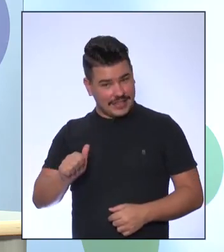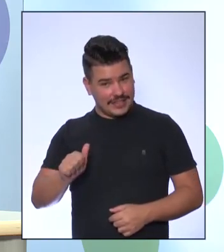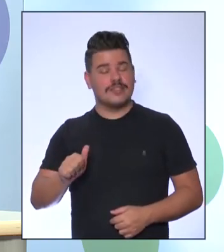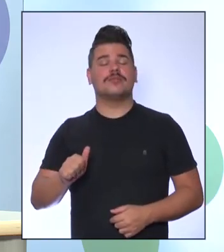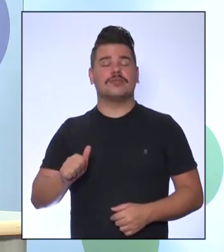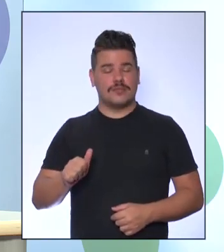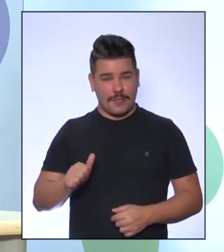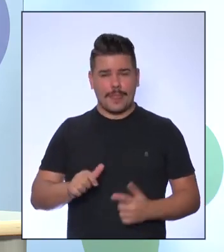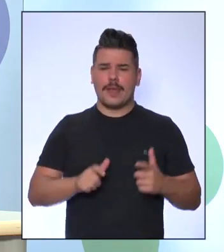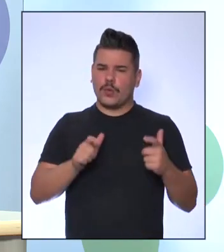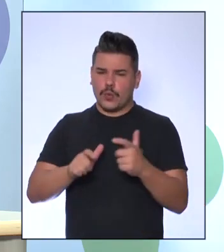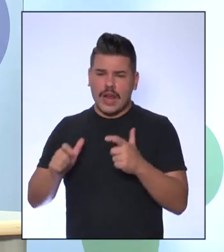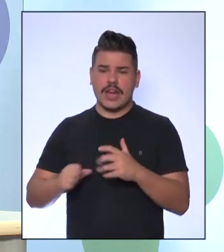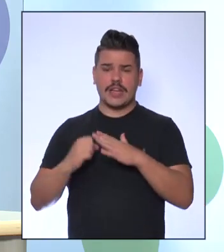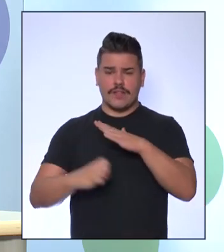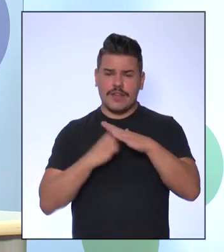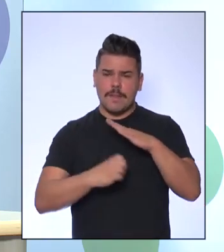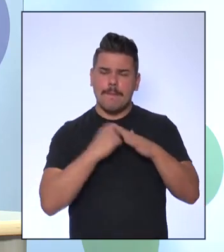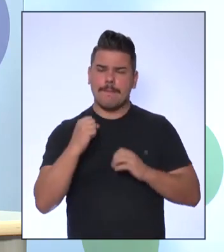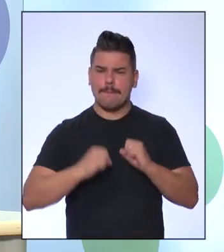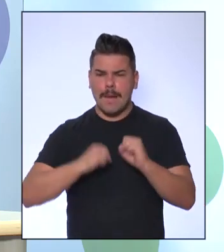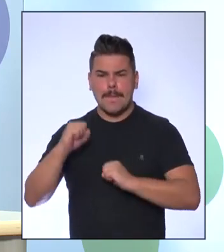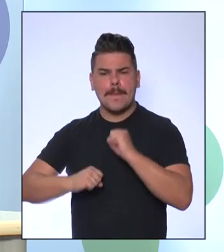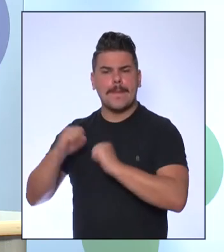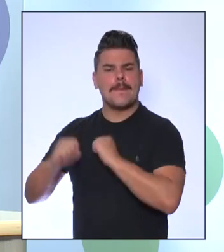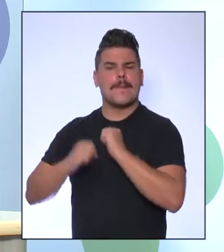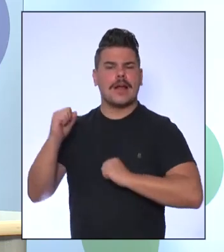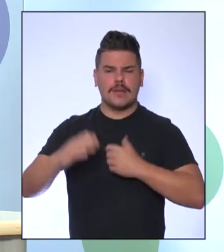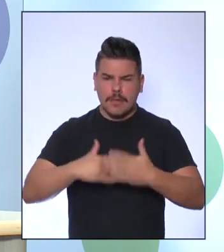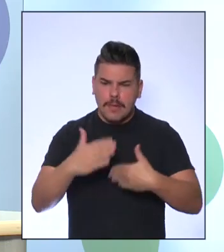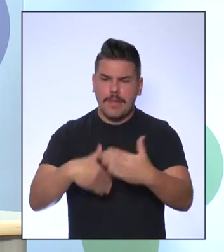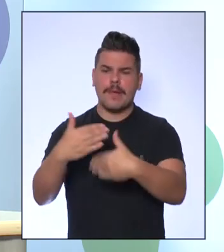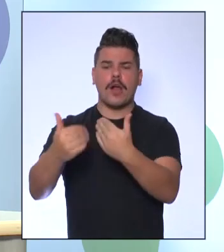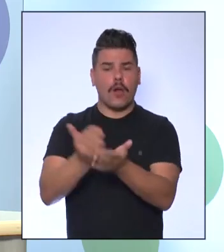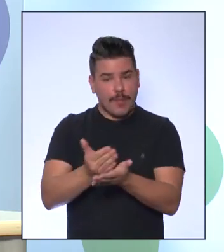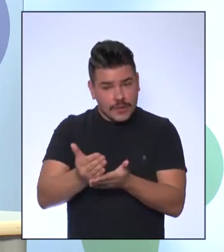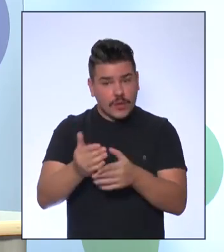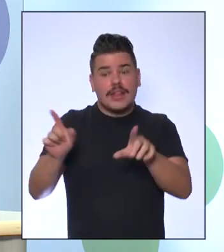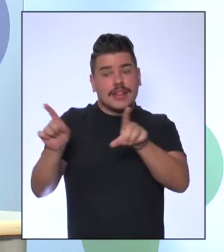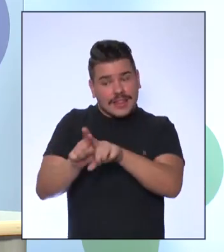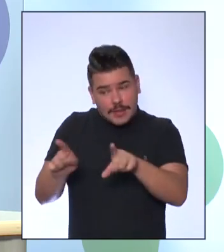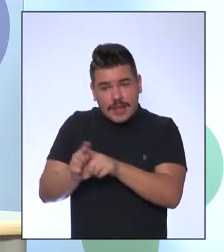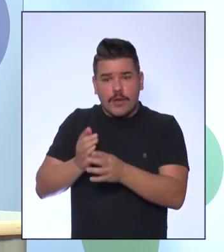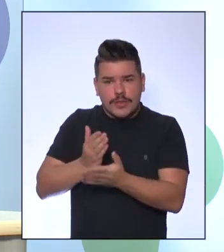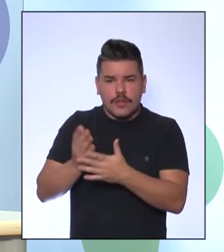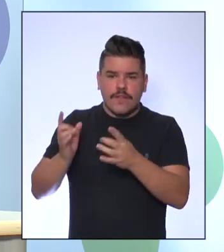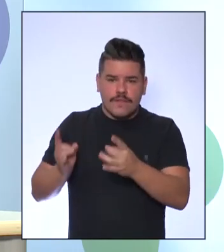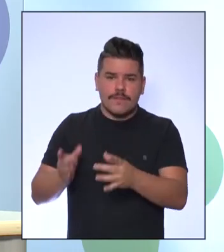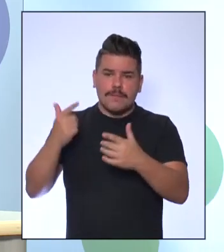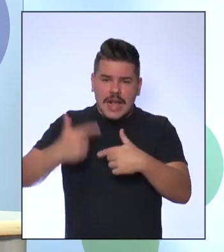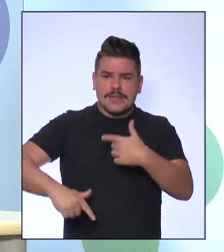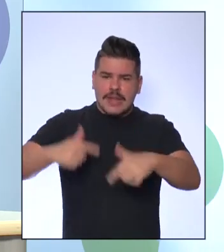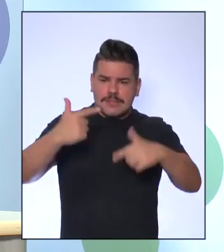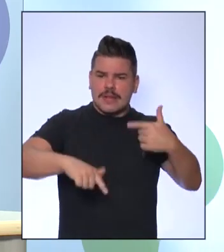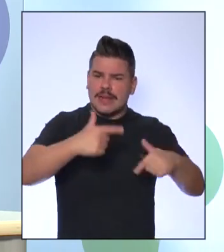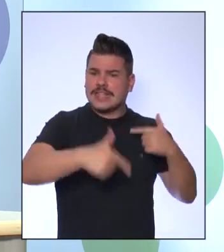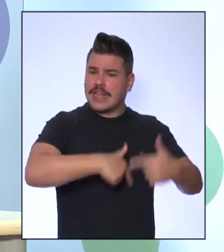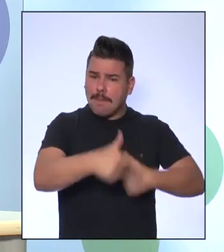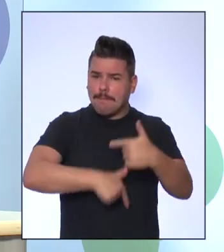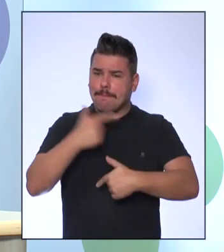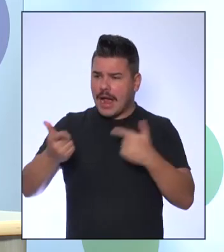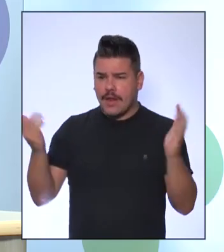das indústrias em É. Osasco começa a acontecer, também começa a haver a oferta de empregos e a chegada